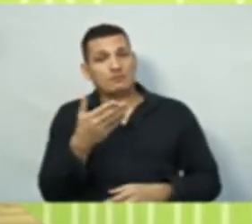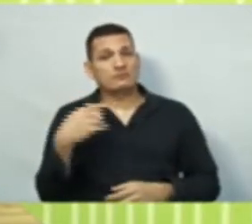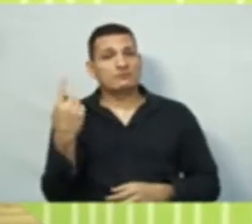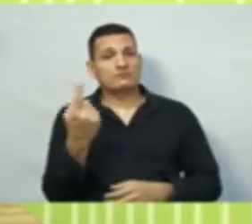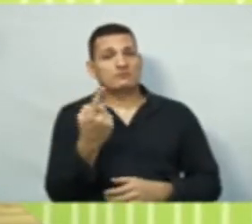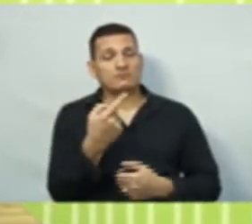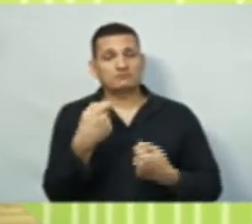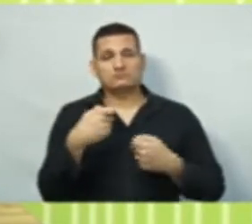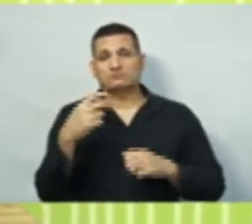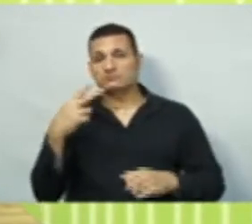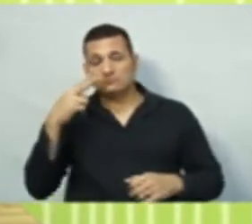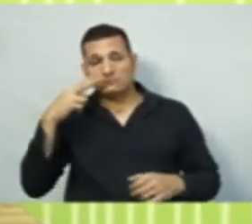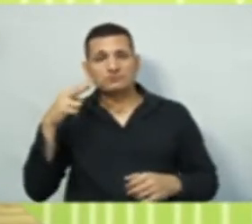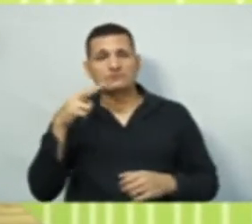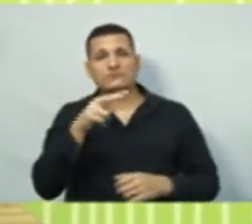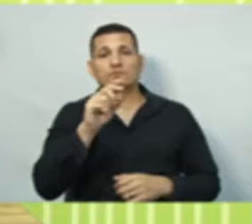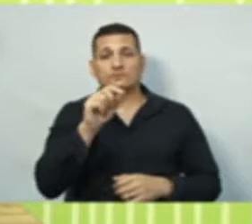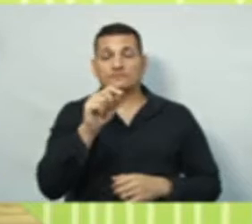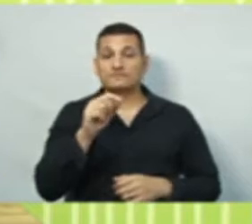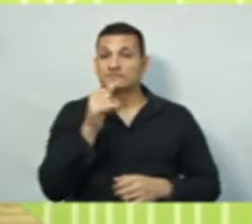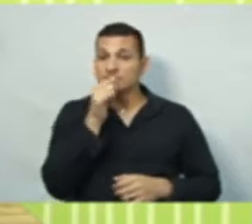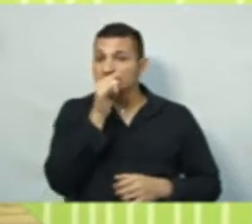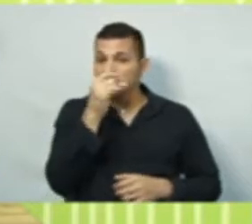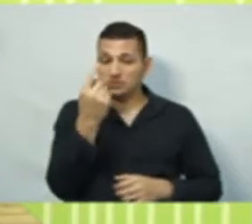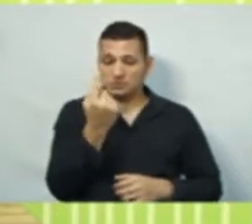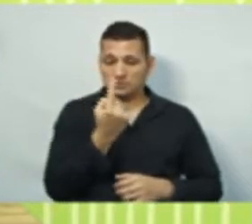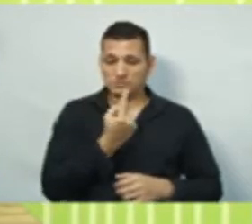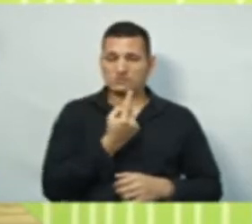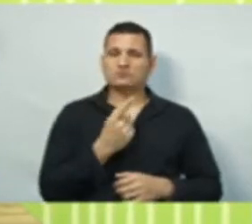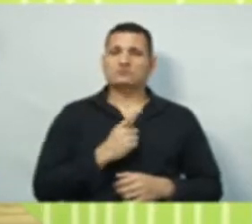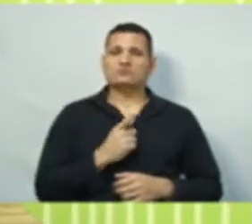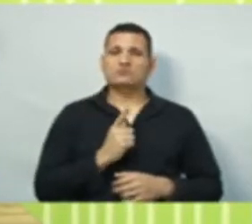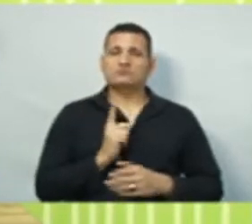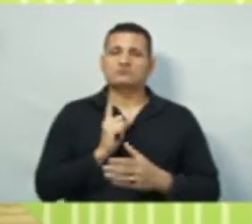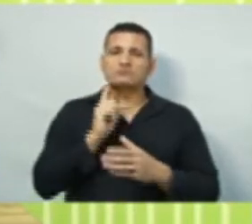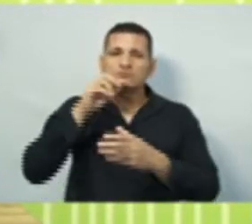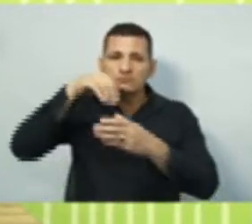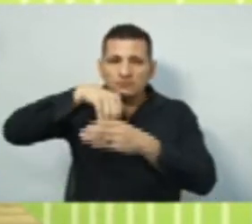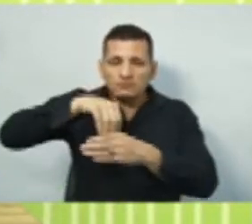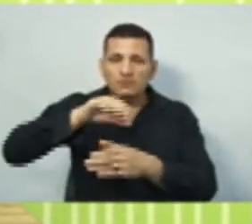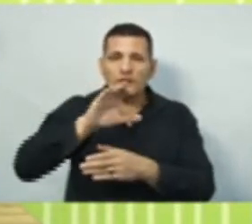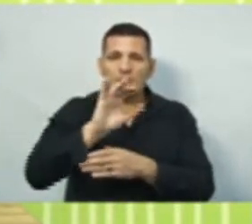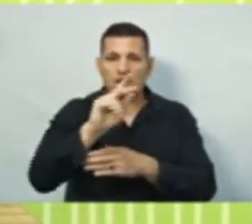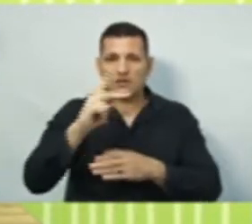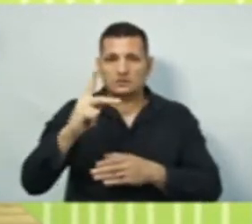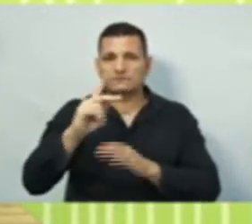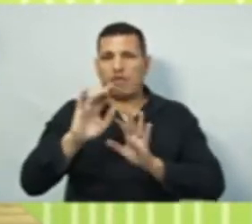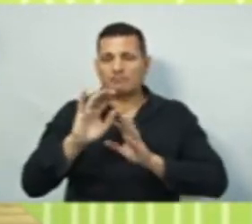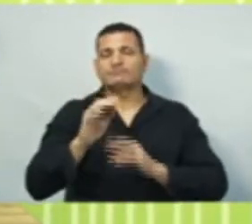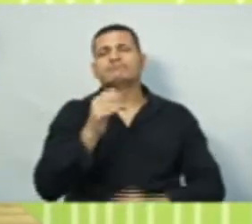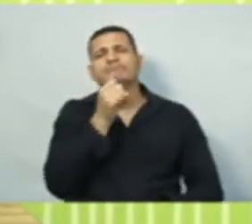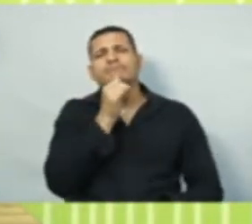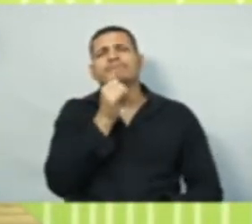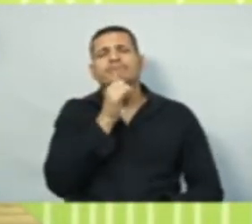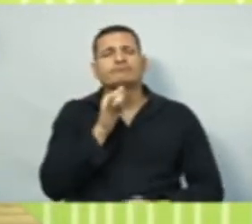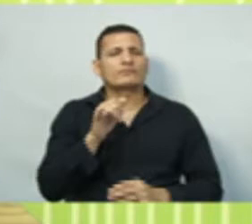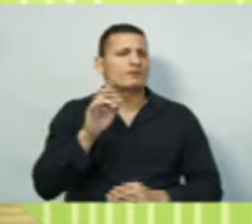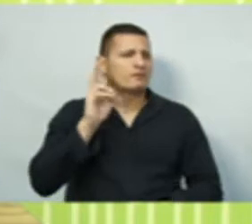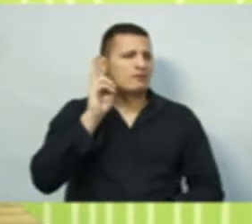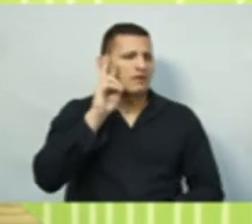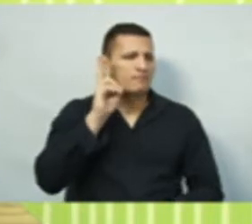quando nós fazemos parte de uma cooperativa, vou até citar um exemplo. Teve um aluno que na aula de introdução